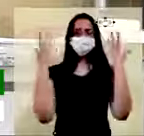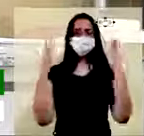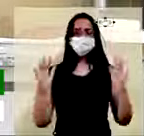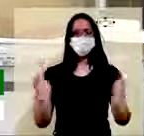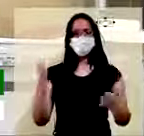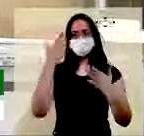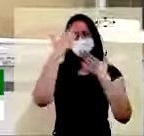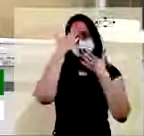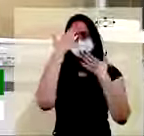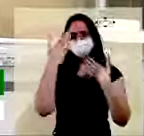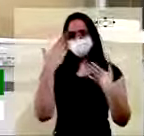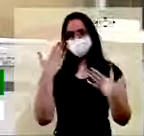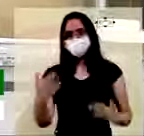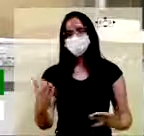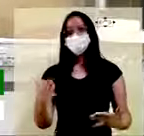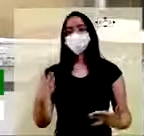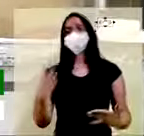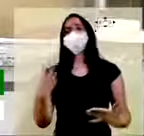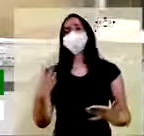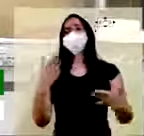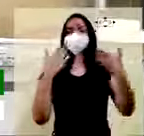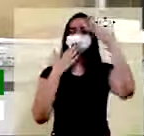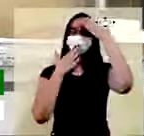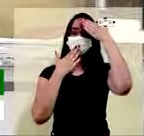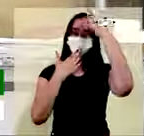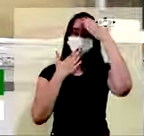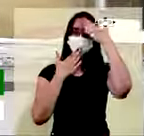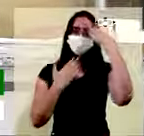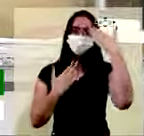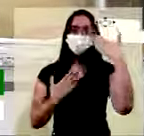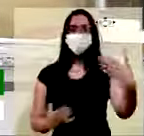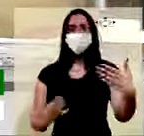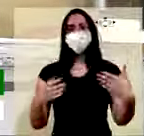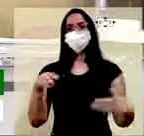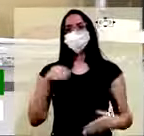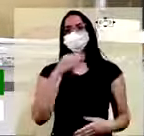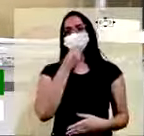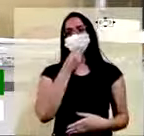forma de agradecimento de gratidão realmente a esses senhores